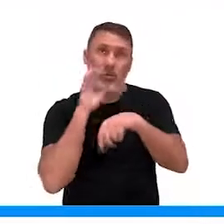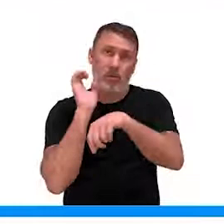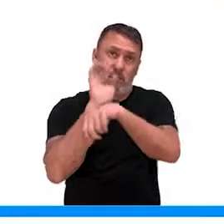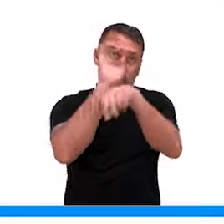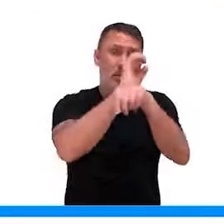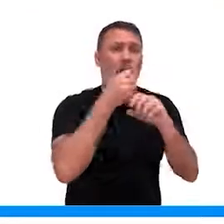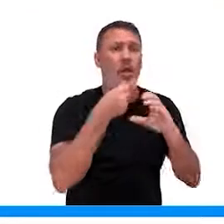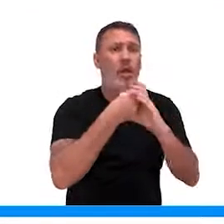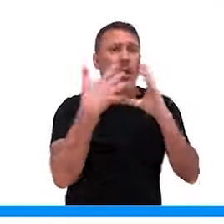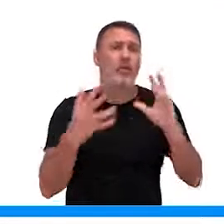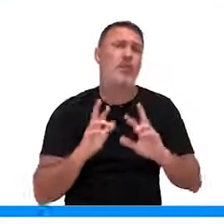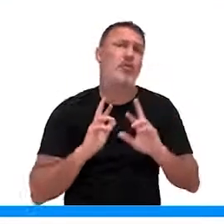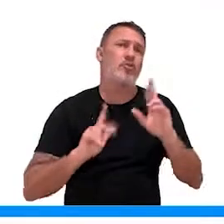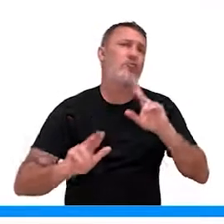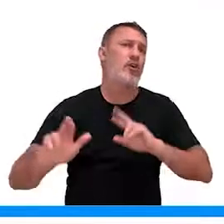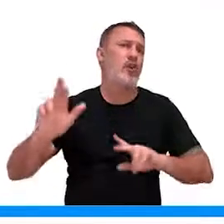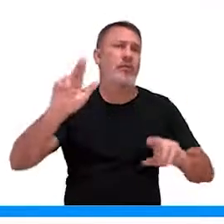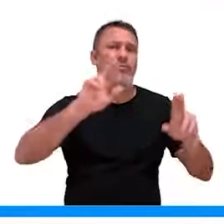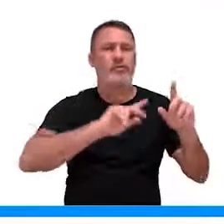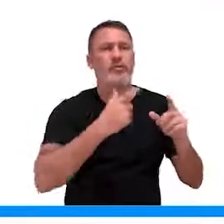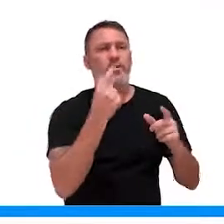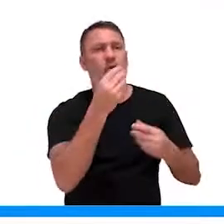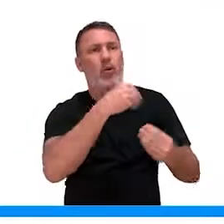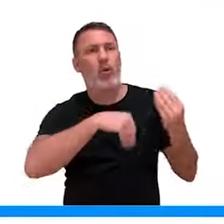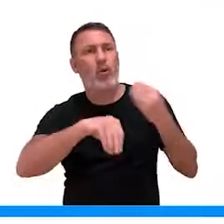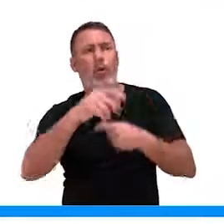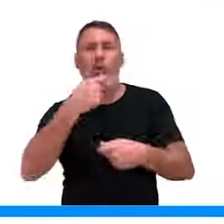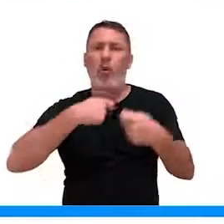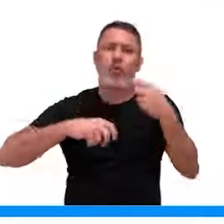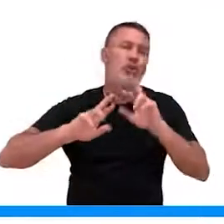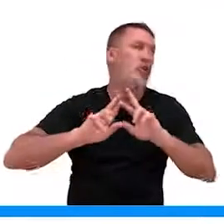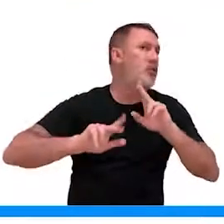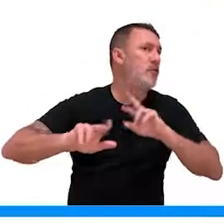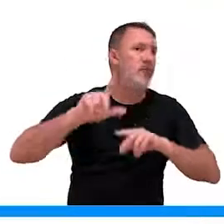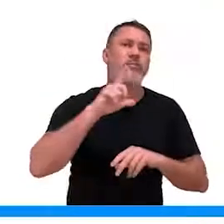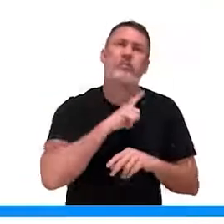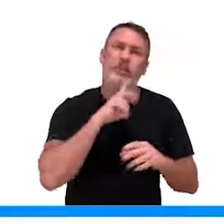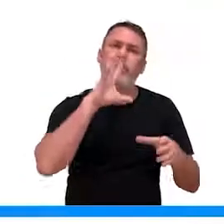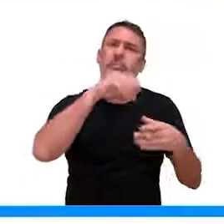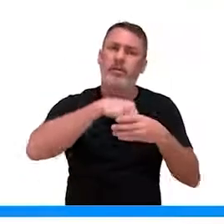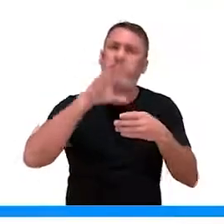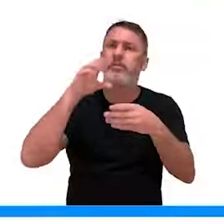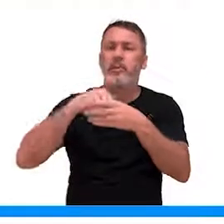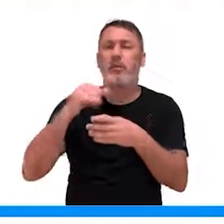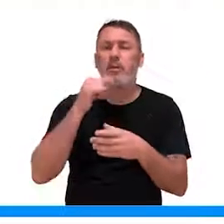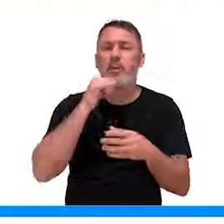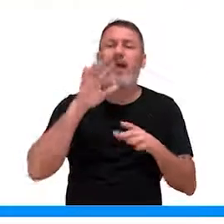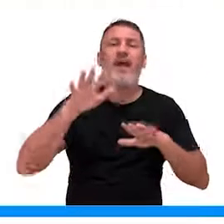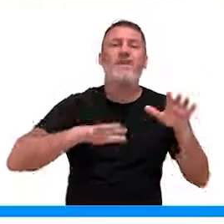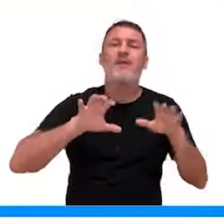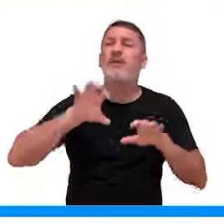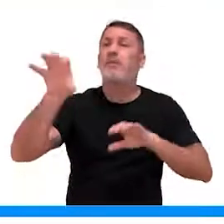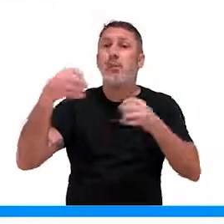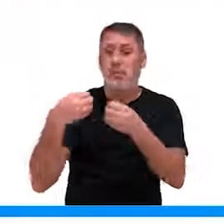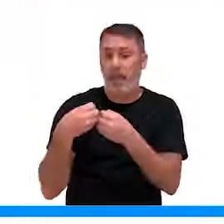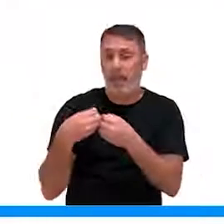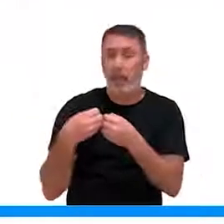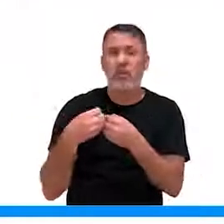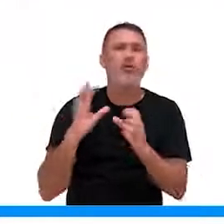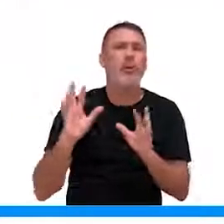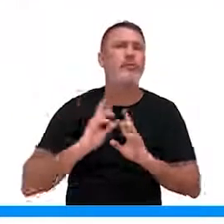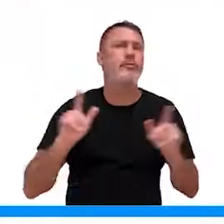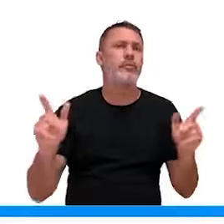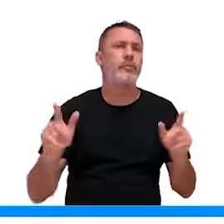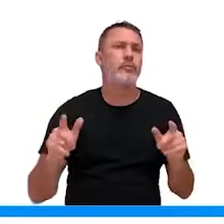características diferentes desse aspecto econômico, tá? Considerados na mesma região, ou estados